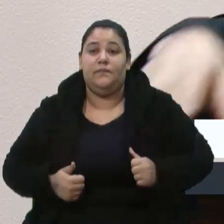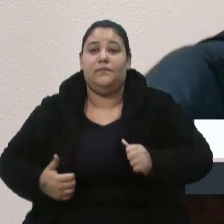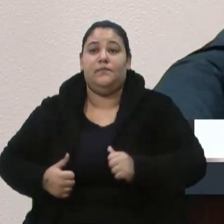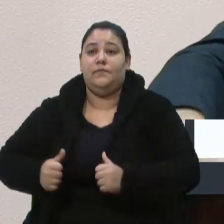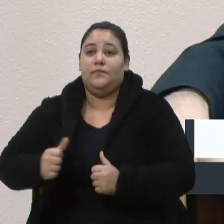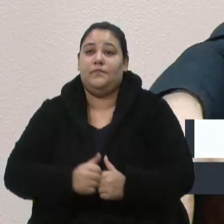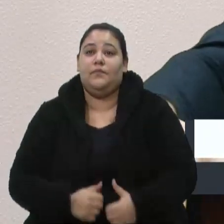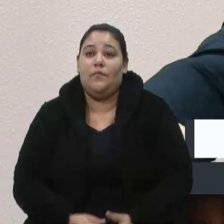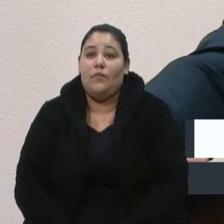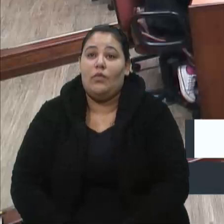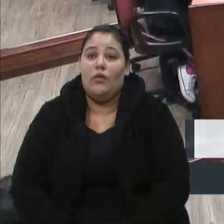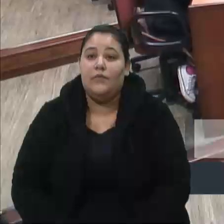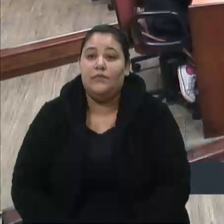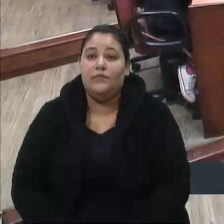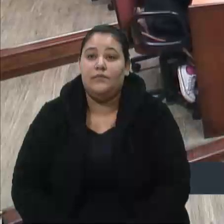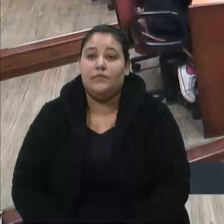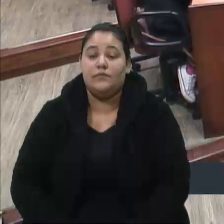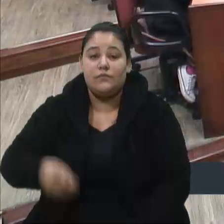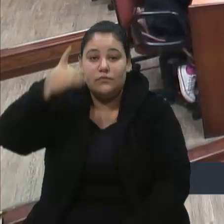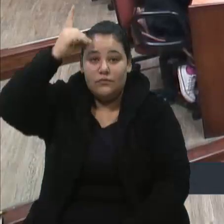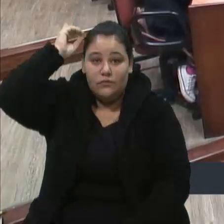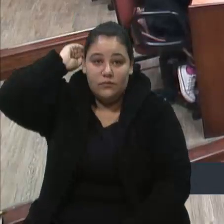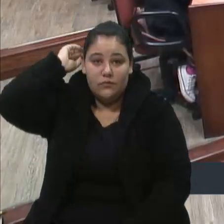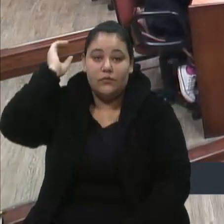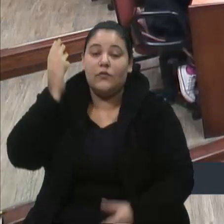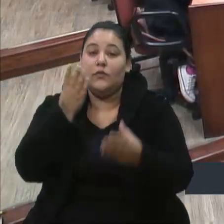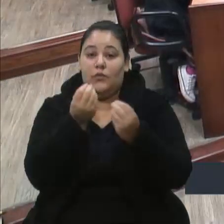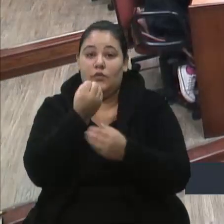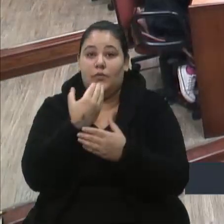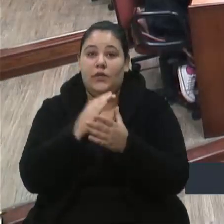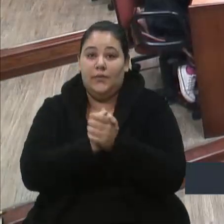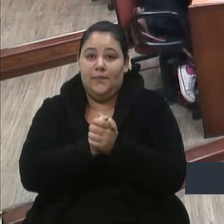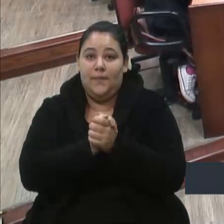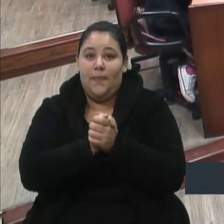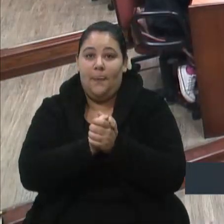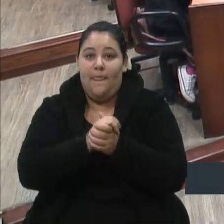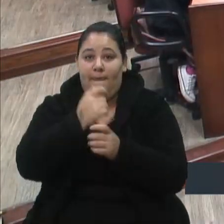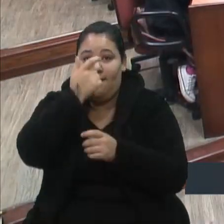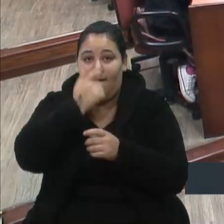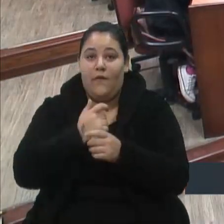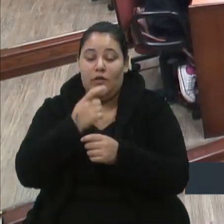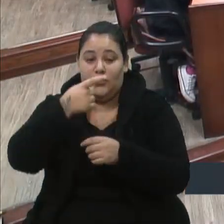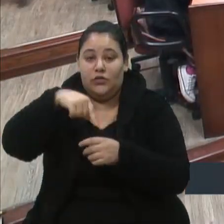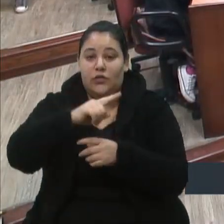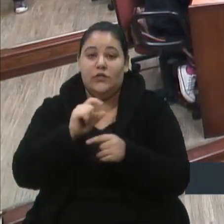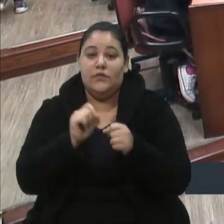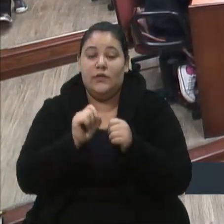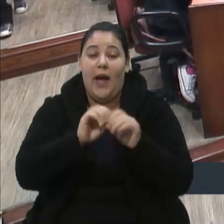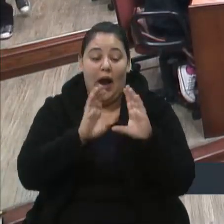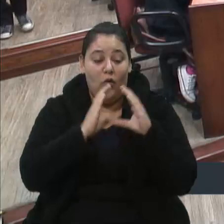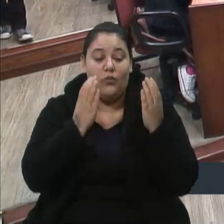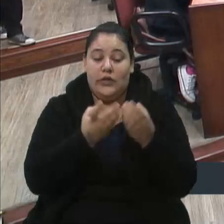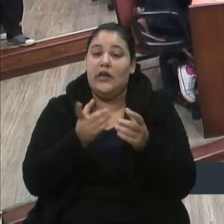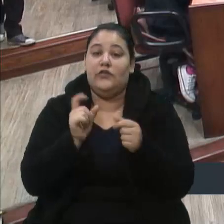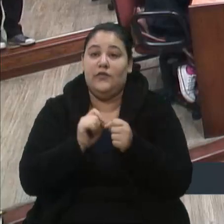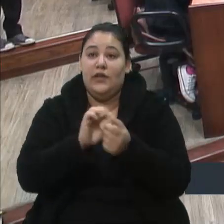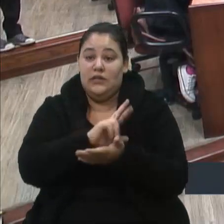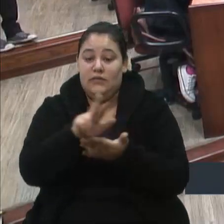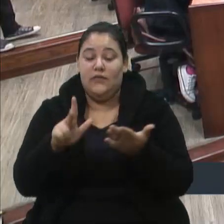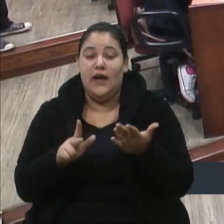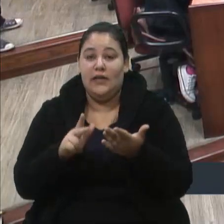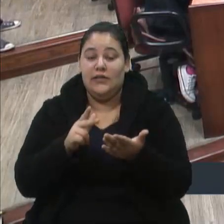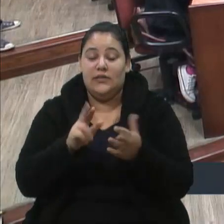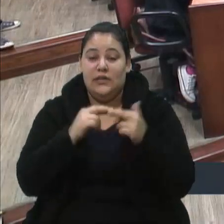Lucas. Muito bem, vereador Rafael, foi bem colocado. Eu acho que nós a comunidade vem realizando diversas